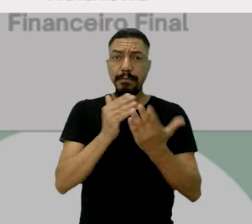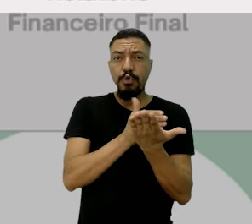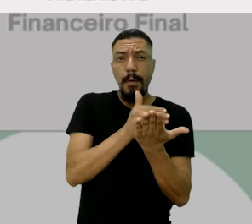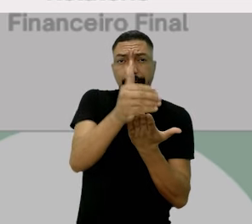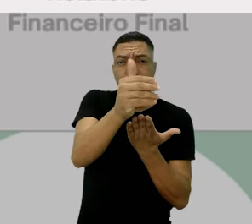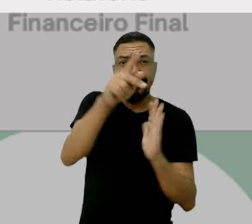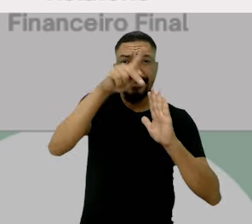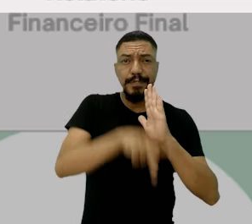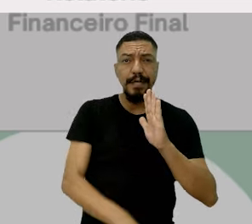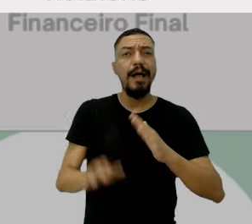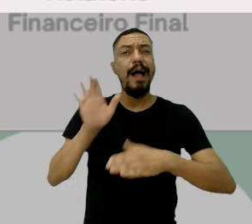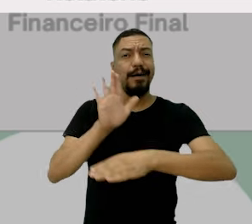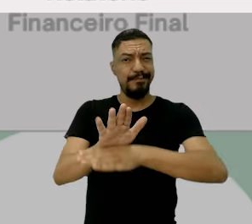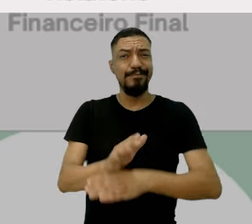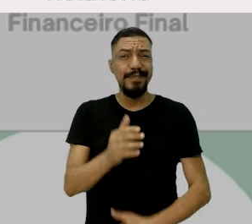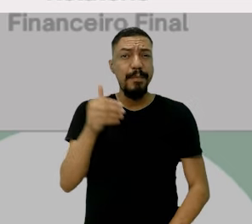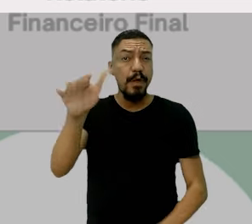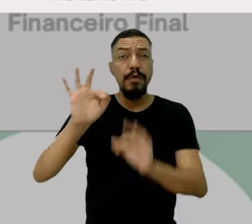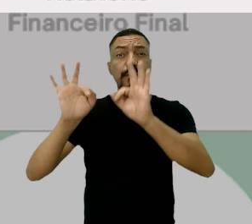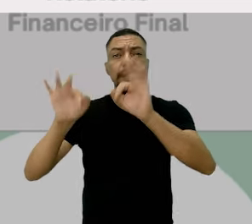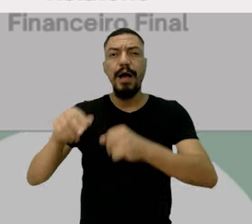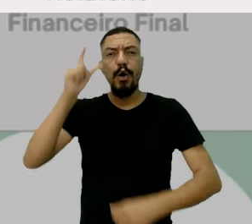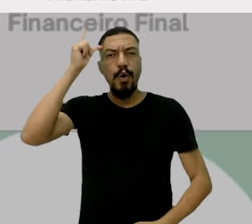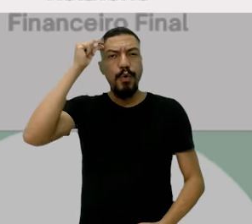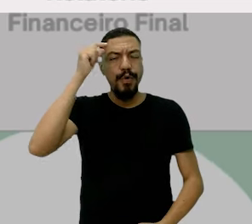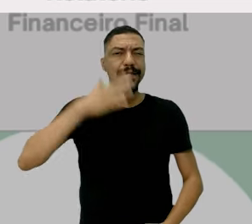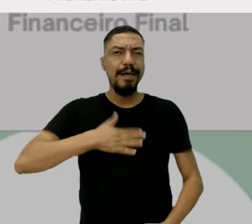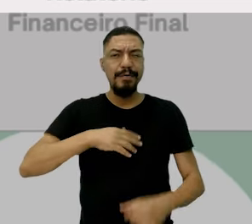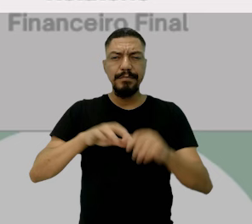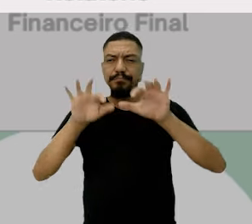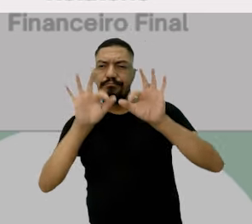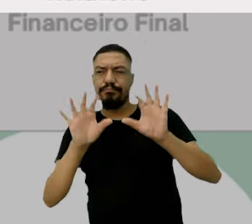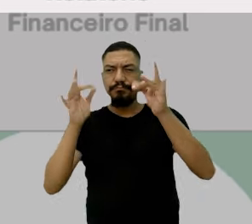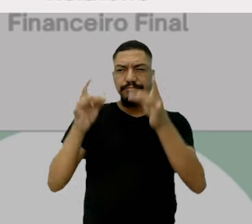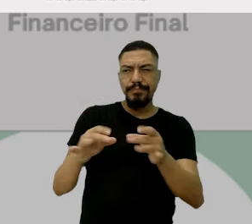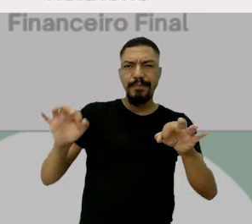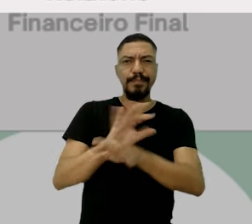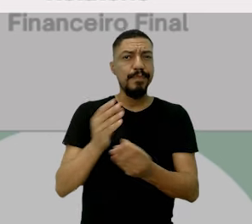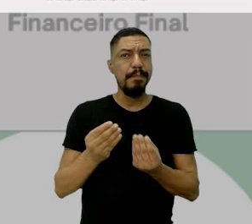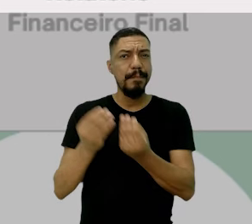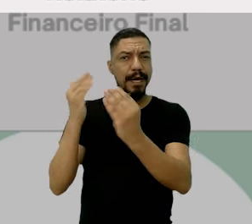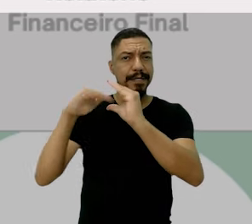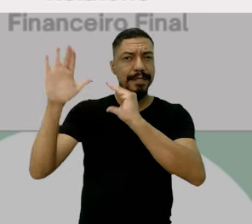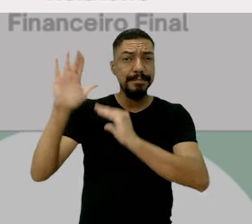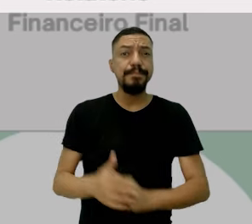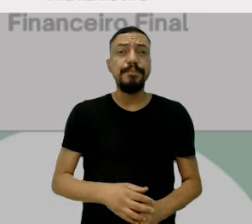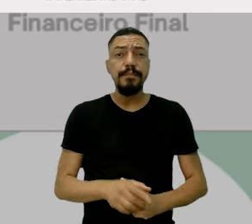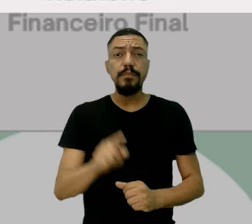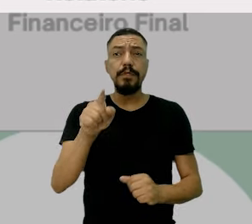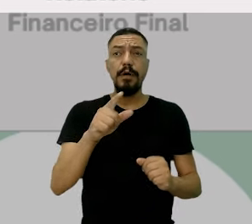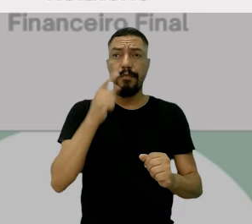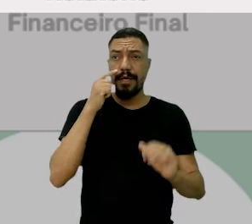inicial do projeto, isso vai facilitar muito a vida de vocês lá na frente. Então, o projeto, ele tem, essas